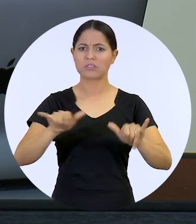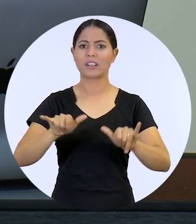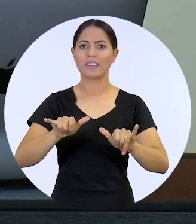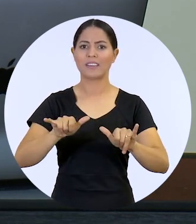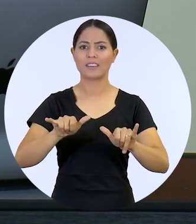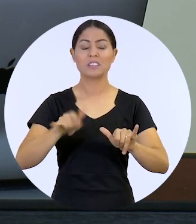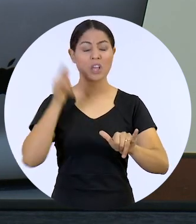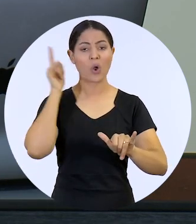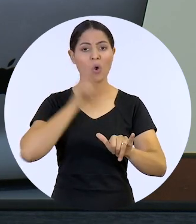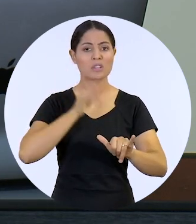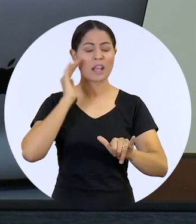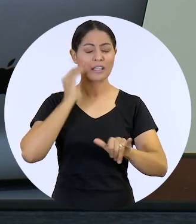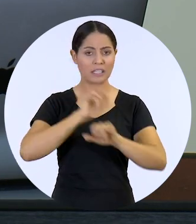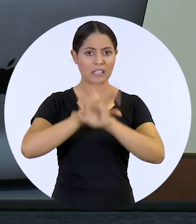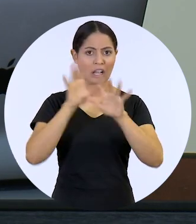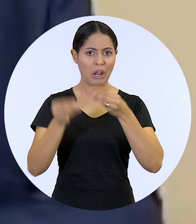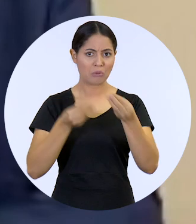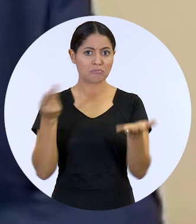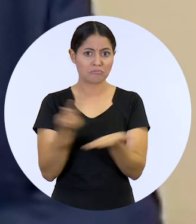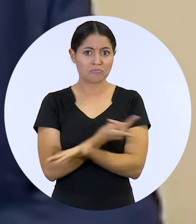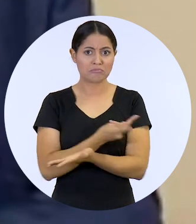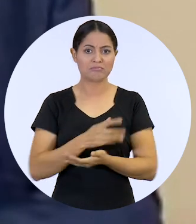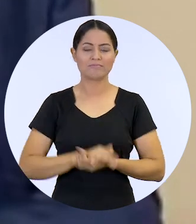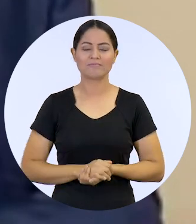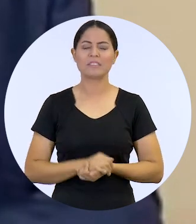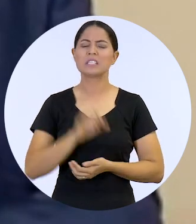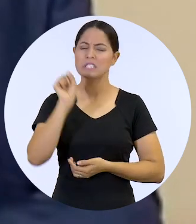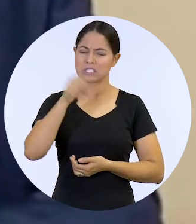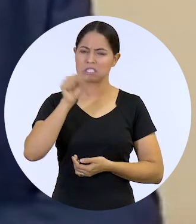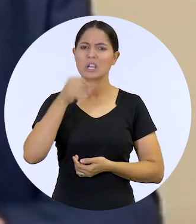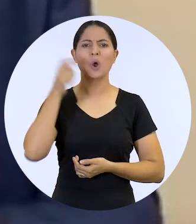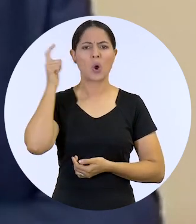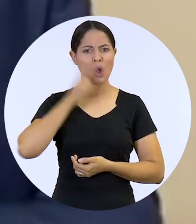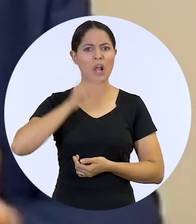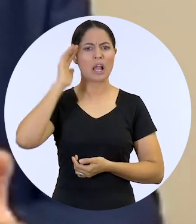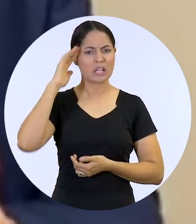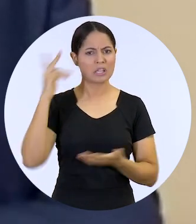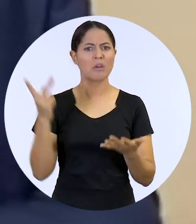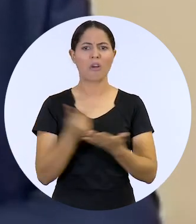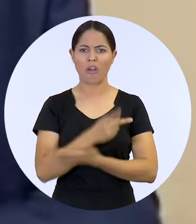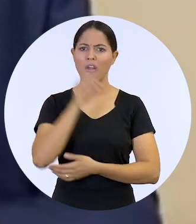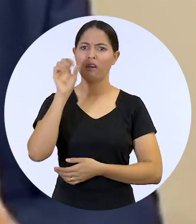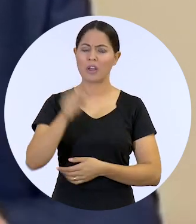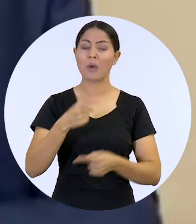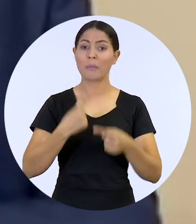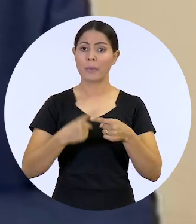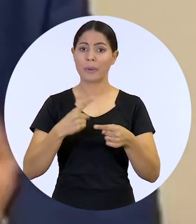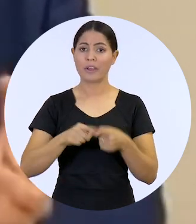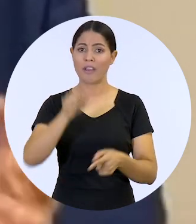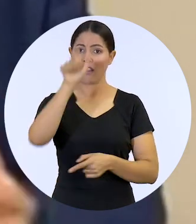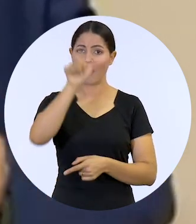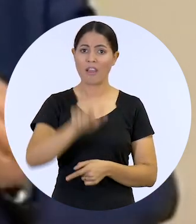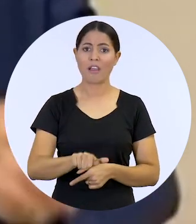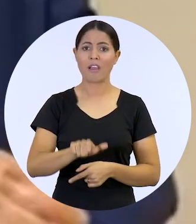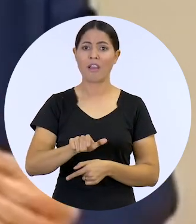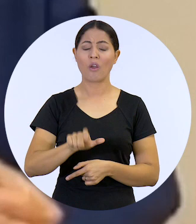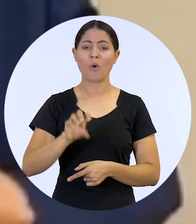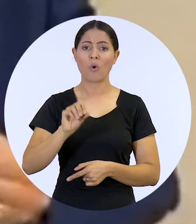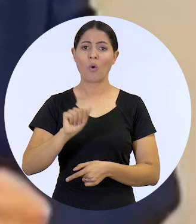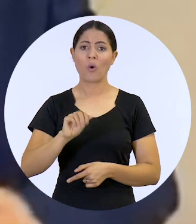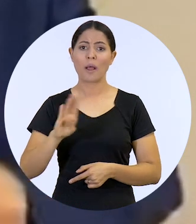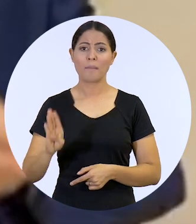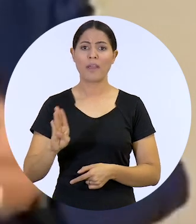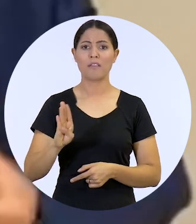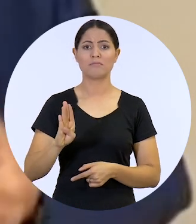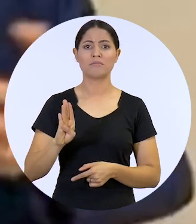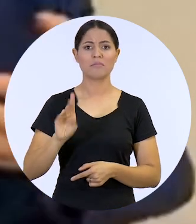conseguem acompanhar os casos que surgem? Sem dúvida alguma, até mesmo porque o OAB Vozinho é um personagem lúdico que